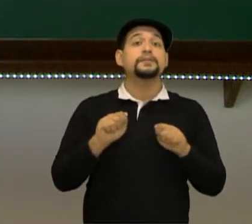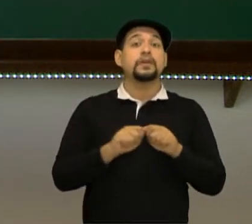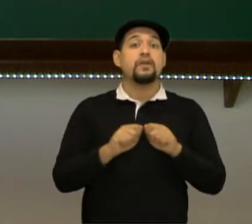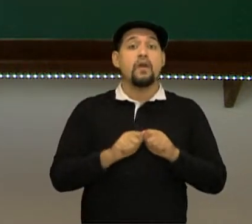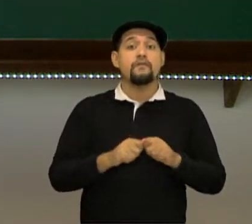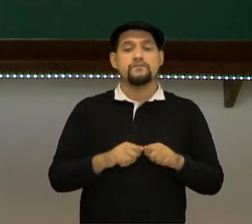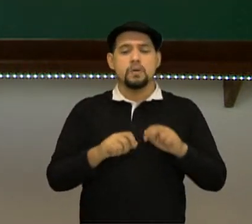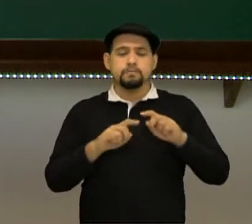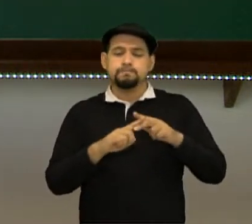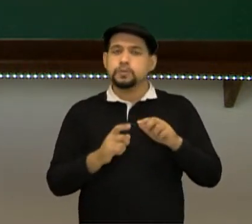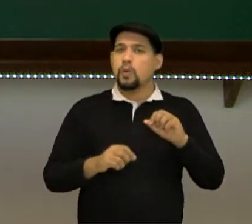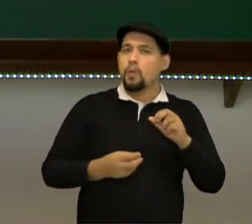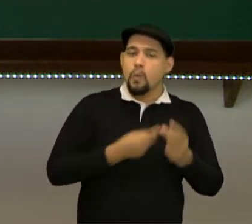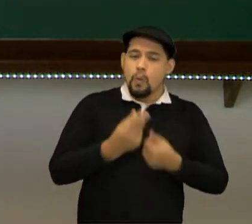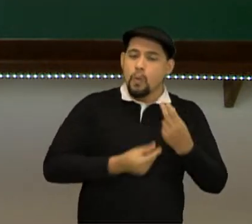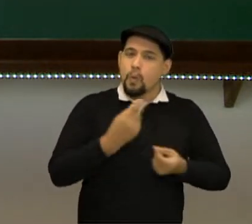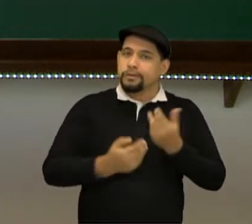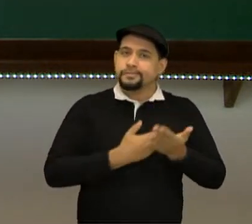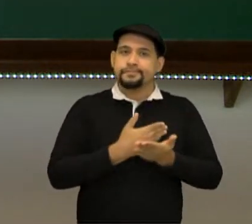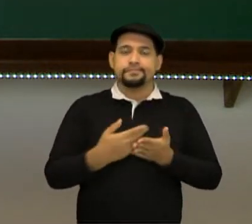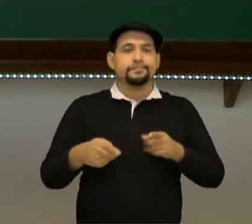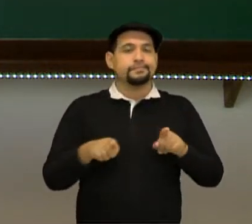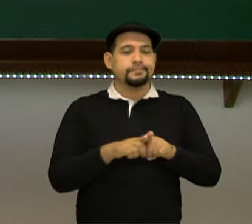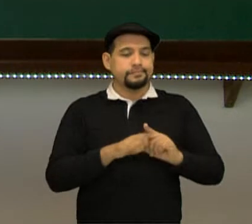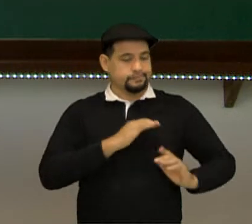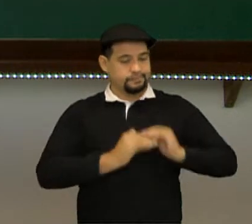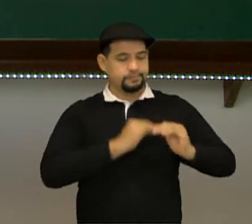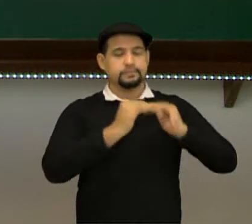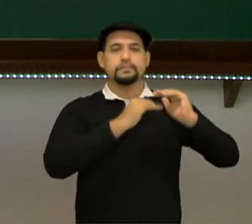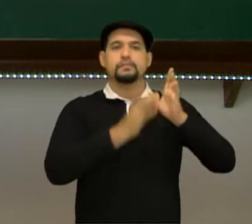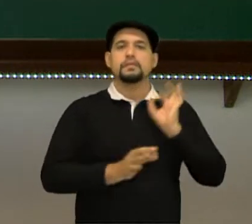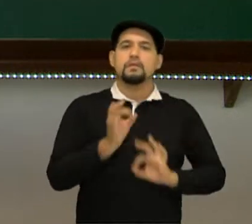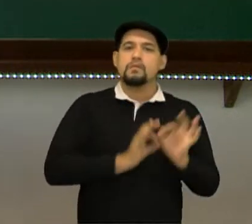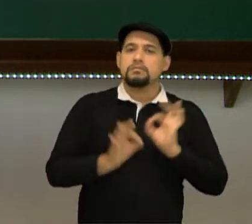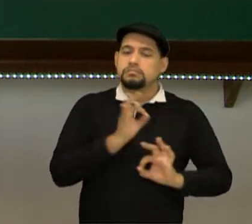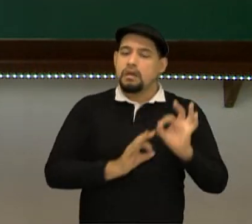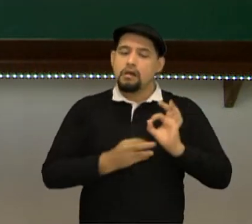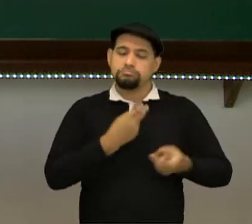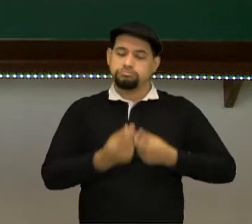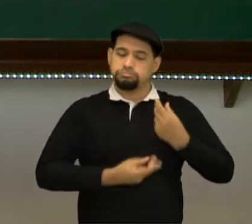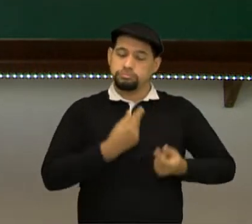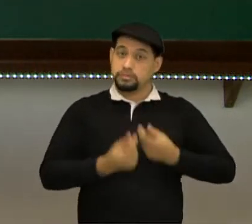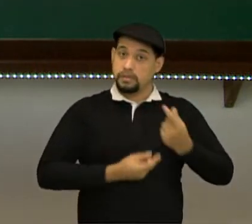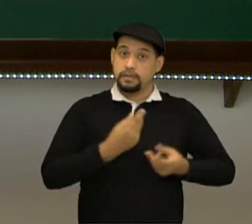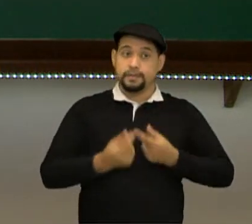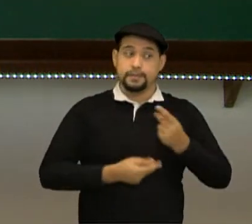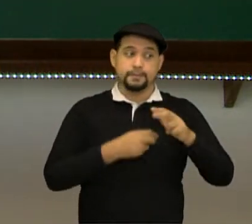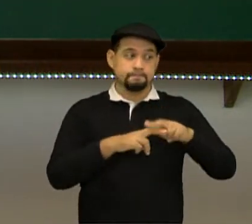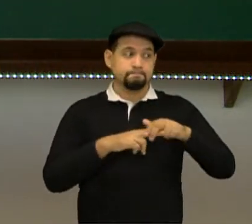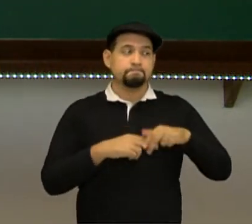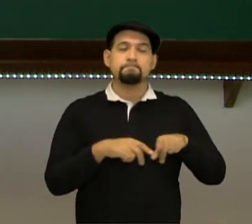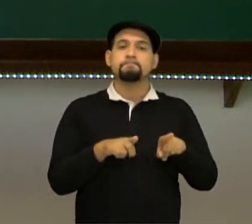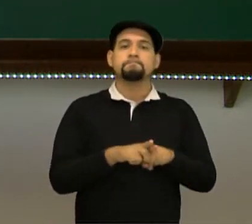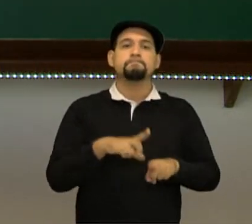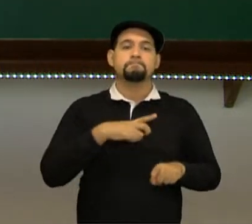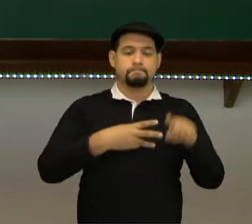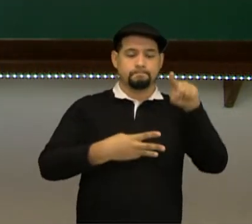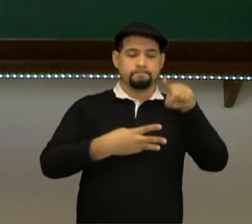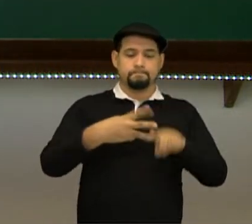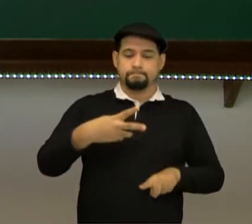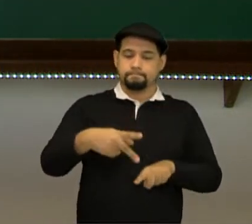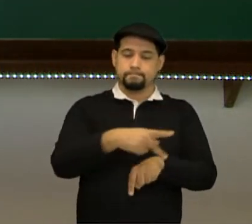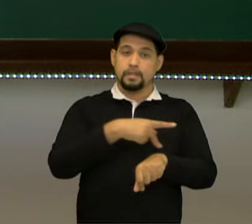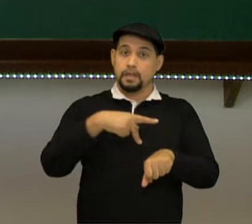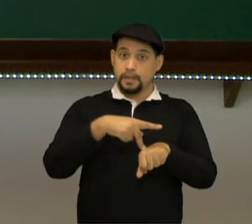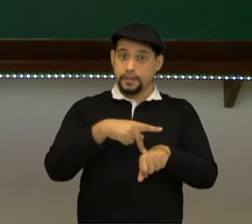formatação Econômica para auxiliar esse processo de reorganização Econômica dessa maneira 3 a